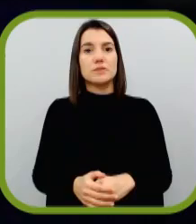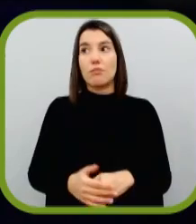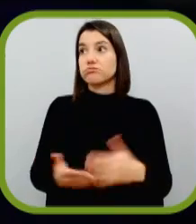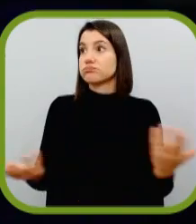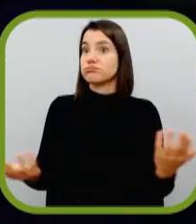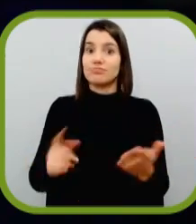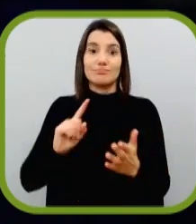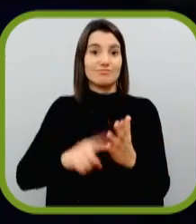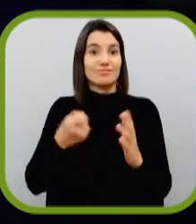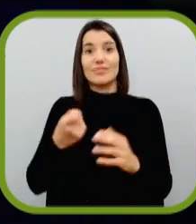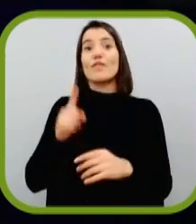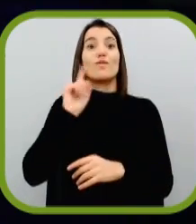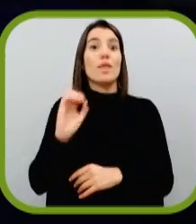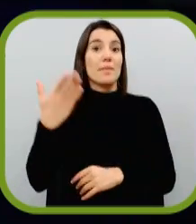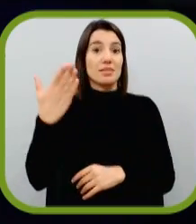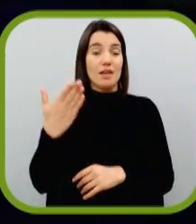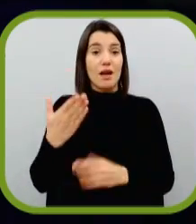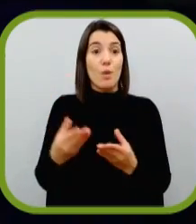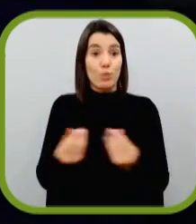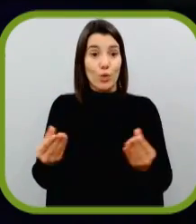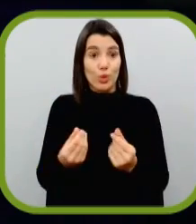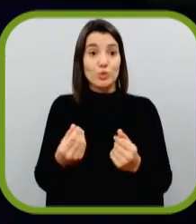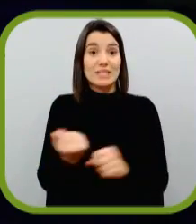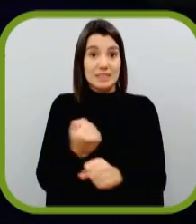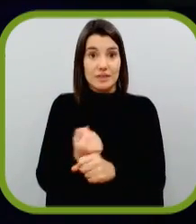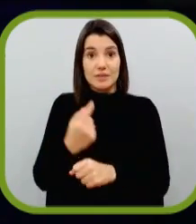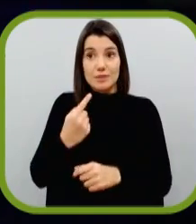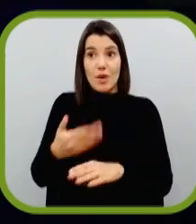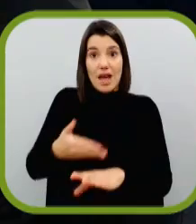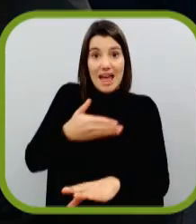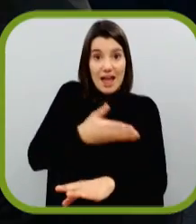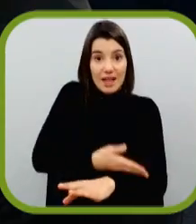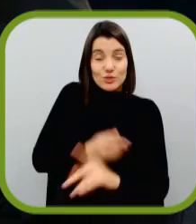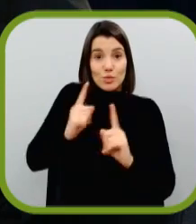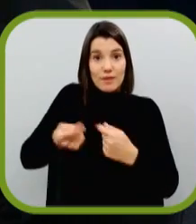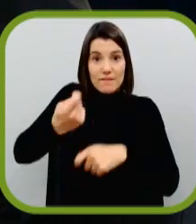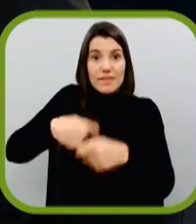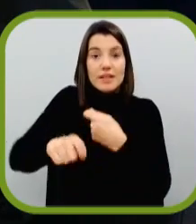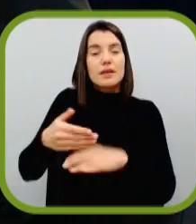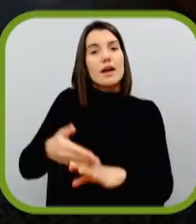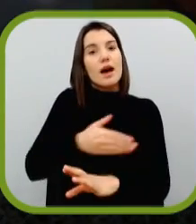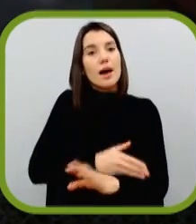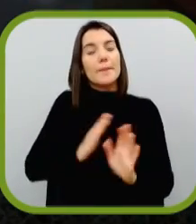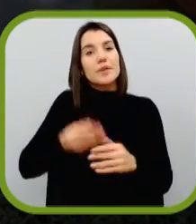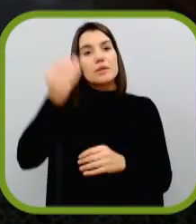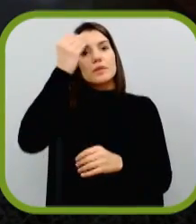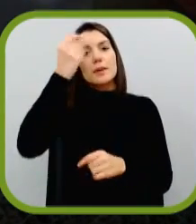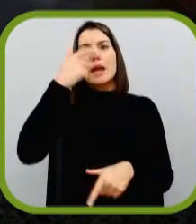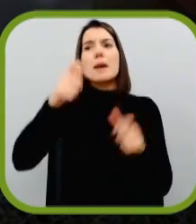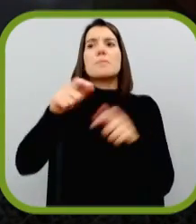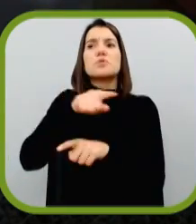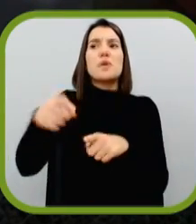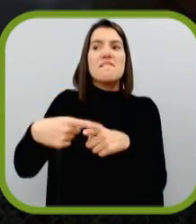é? Porque nós, antes de lançarmos um produto ou um serviço para o mercado, temos que perceber quais são as